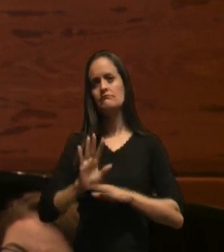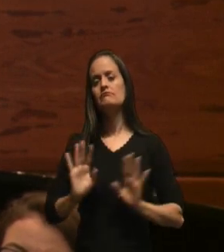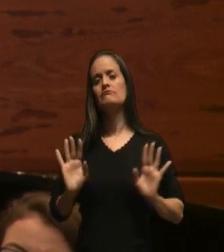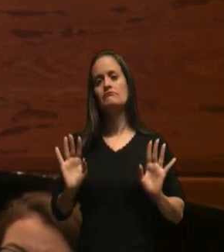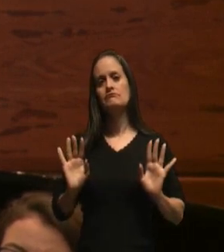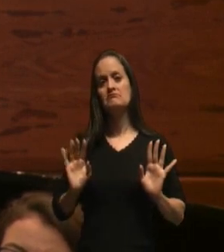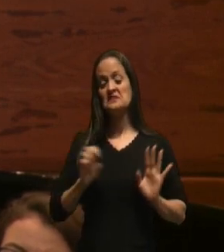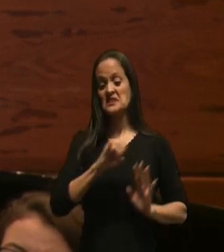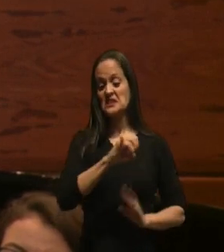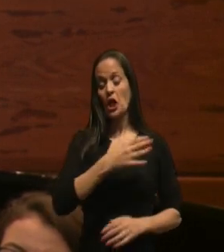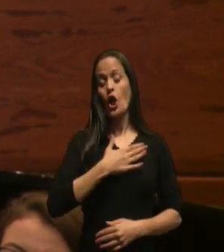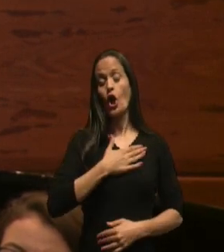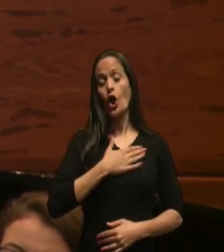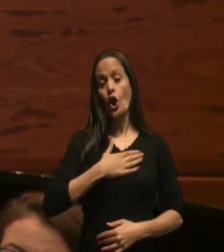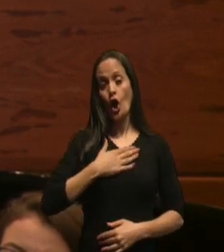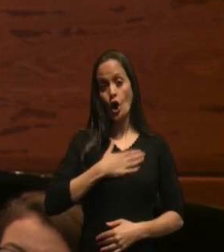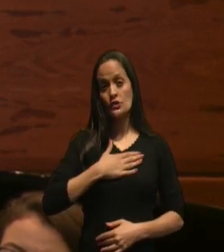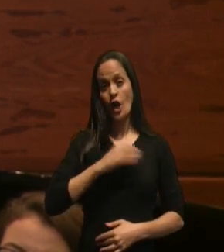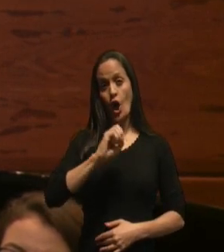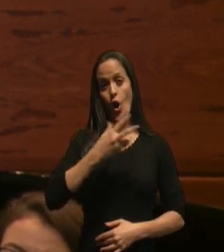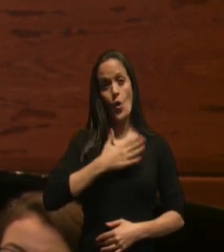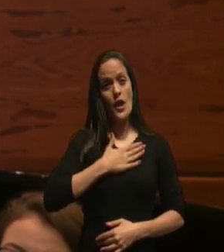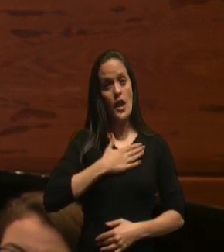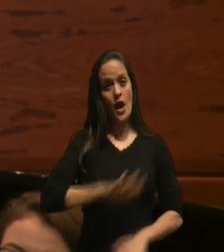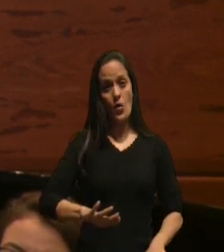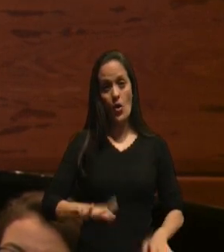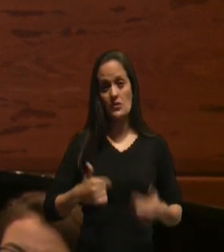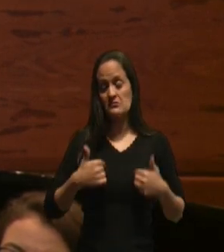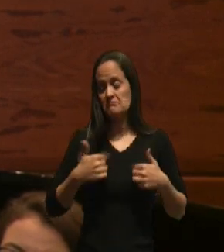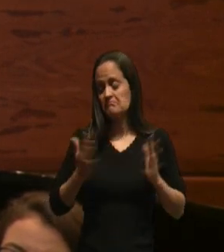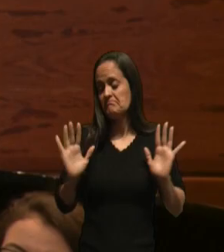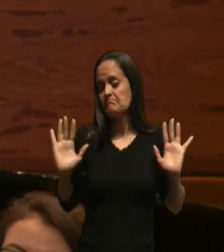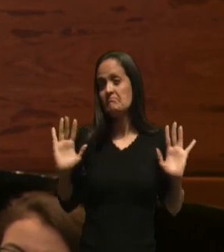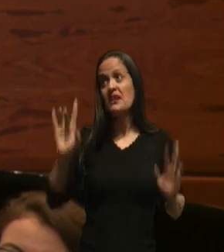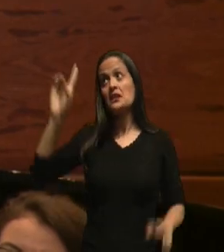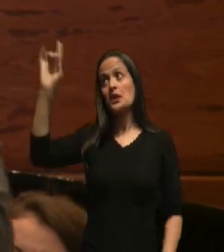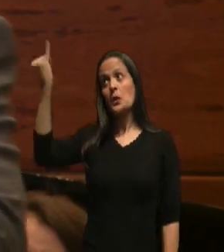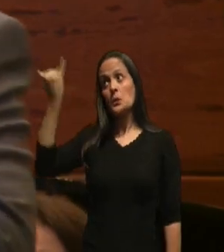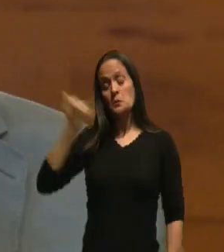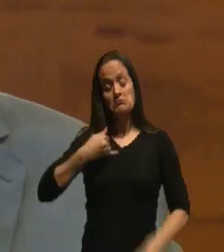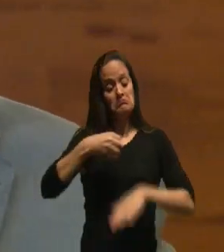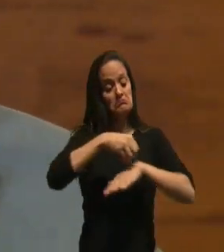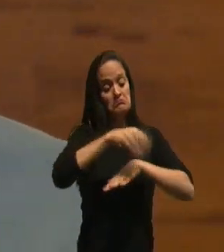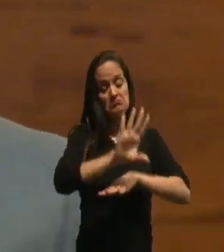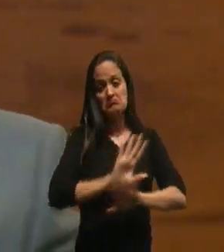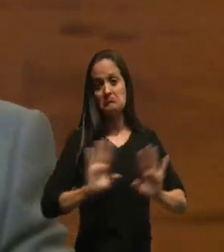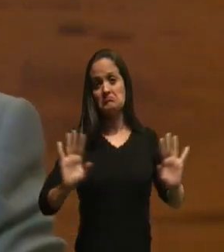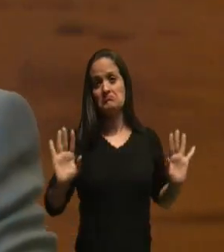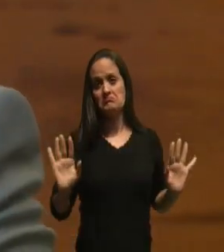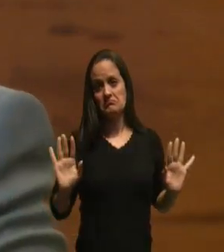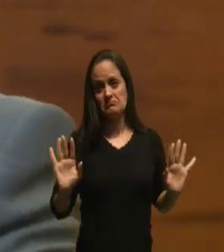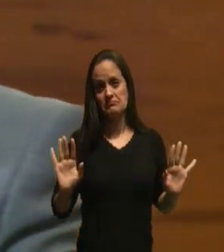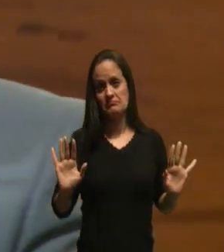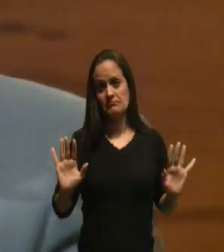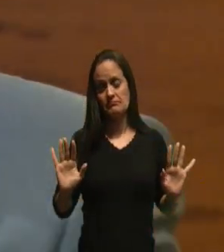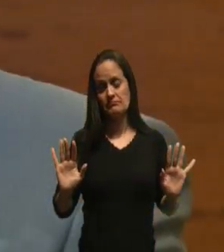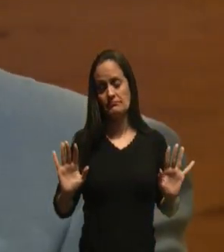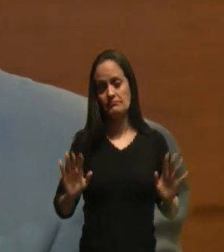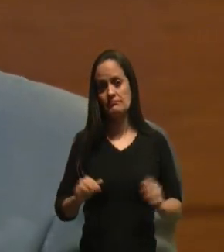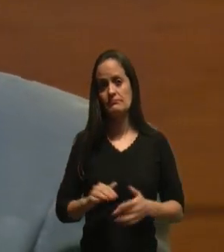ou desagrade, seja ao rei, seja ao servo, seja a quem for, o que o Senhor me mandar, isso